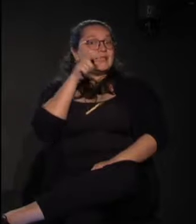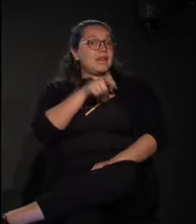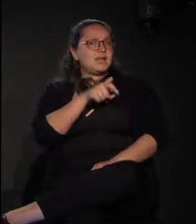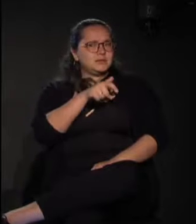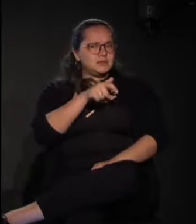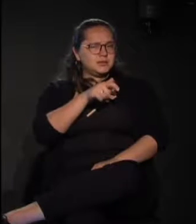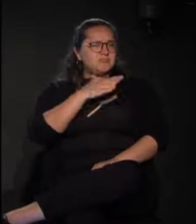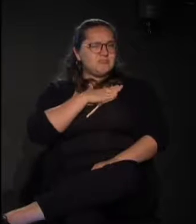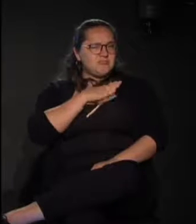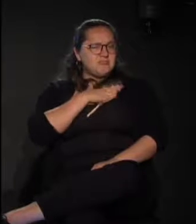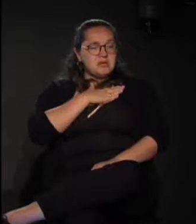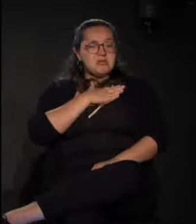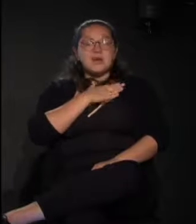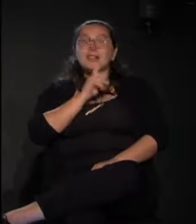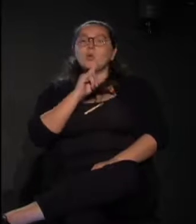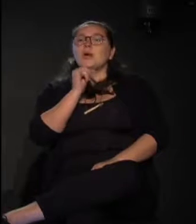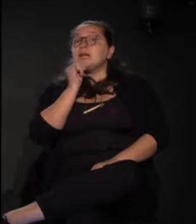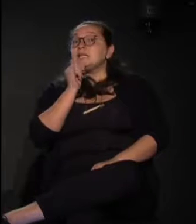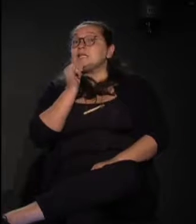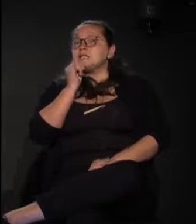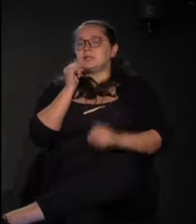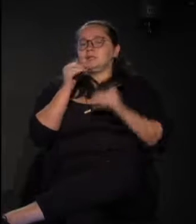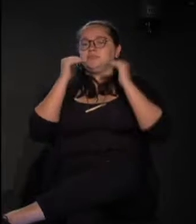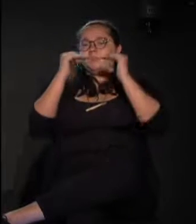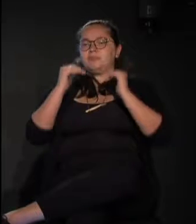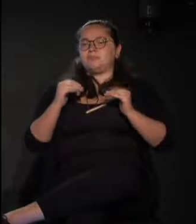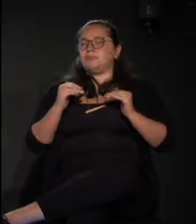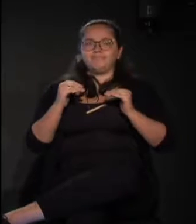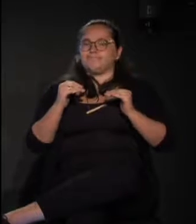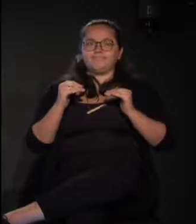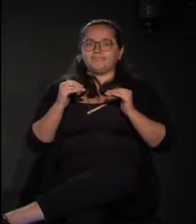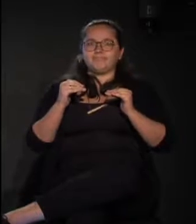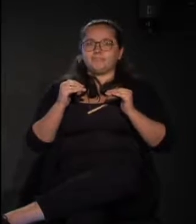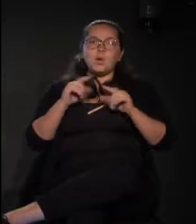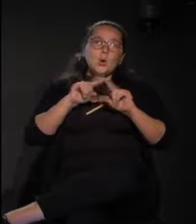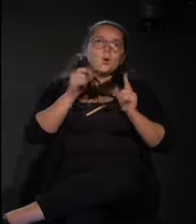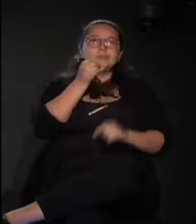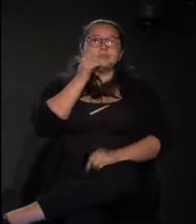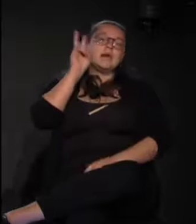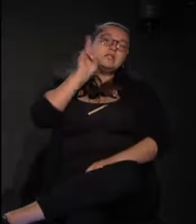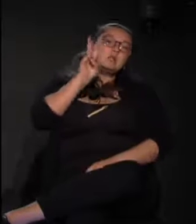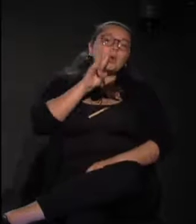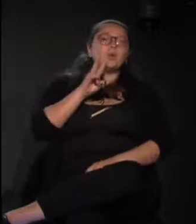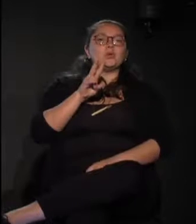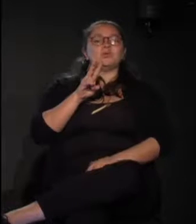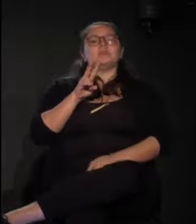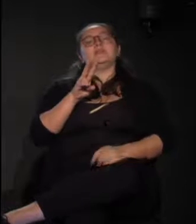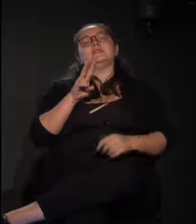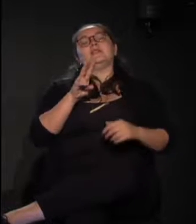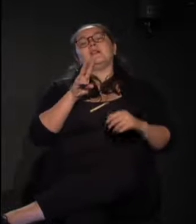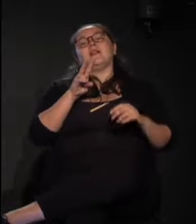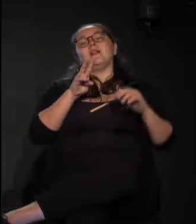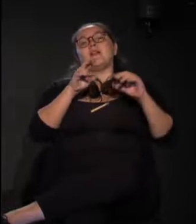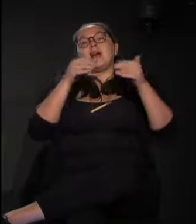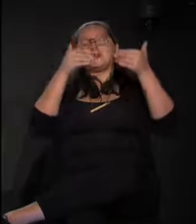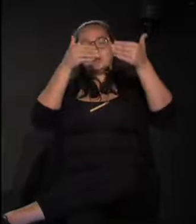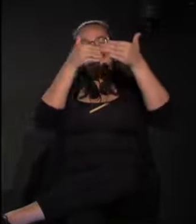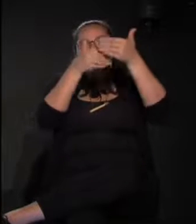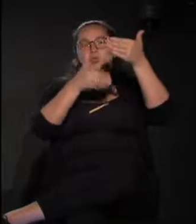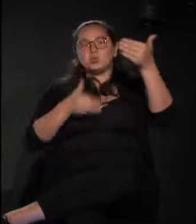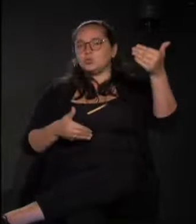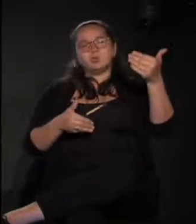propriamente o enredo em si a a história o a estrutura o orgulho em tudo o que mexe